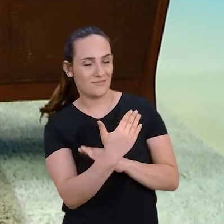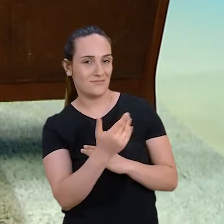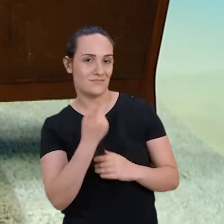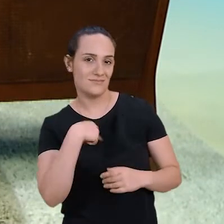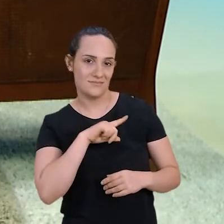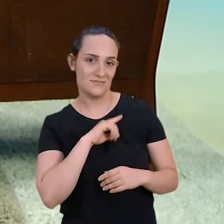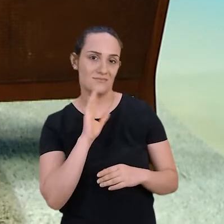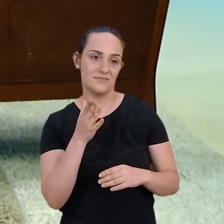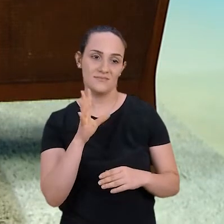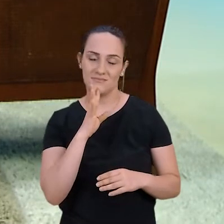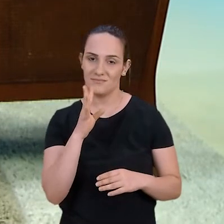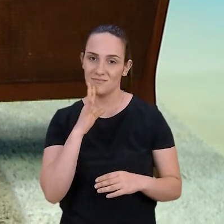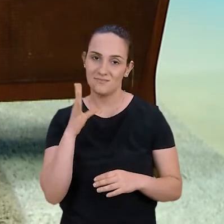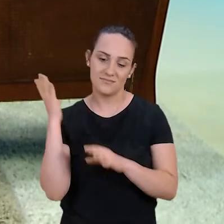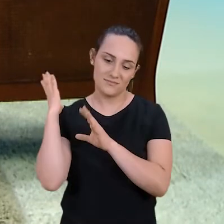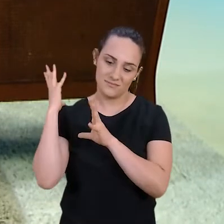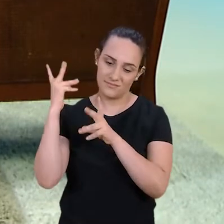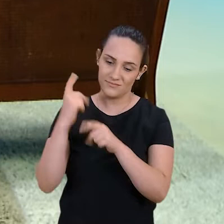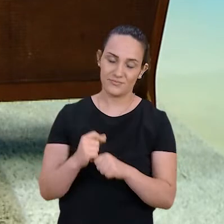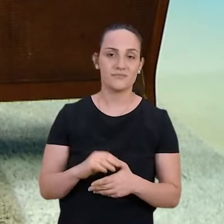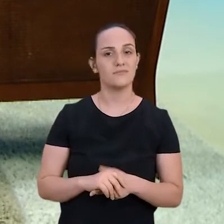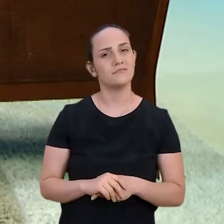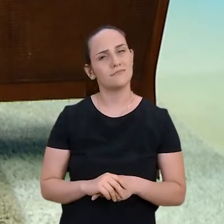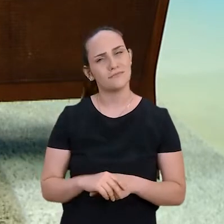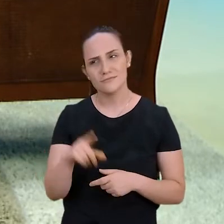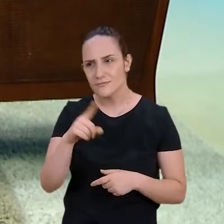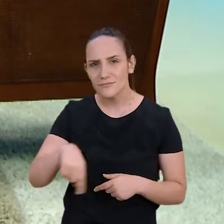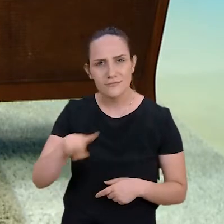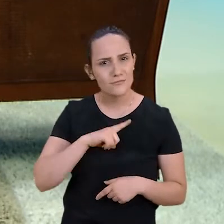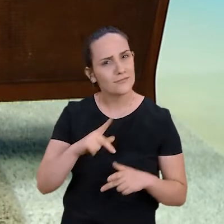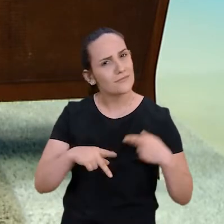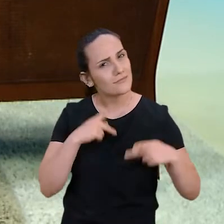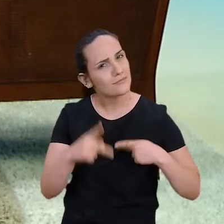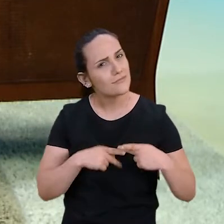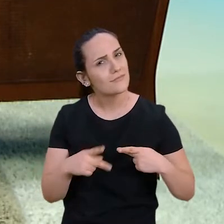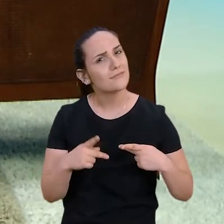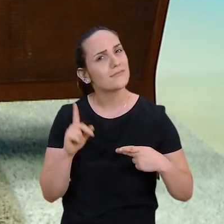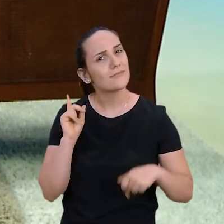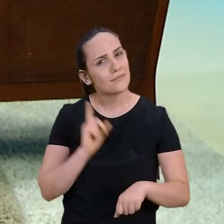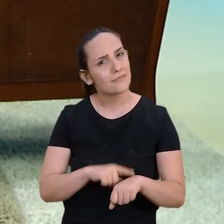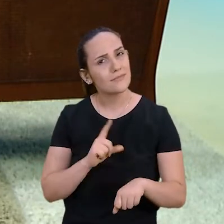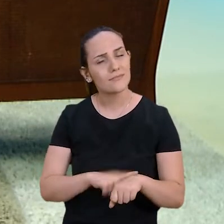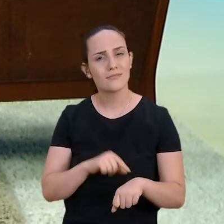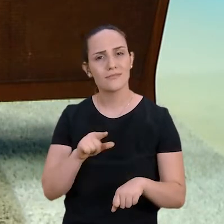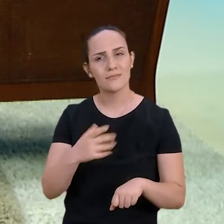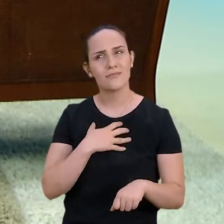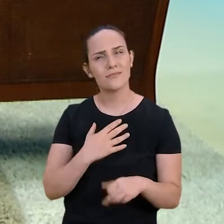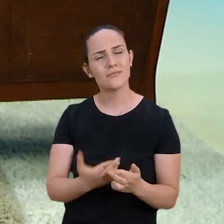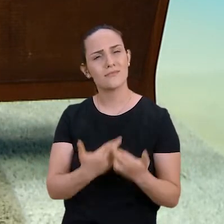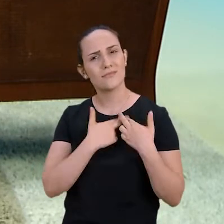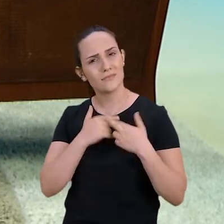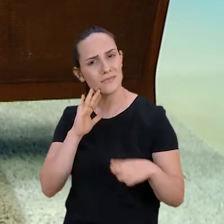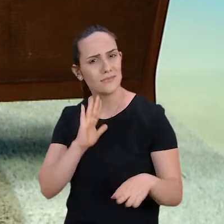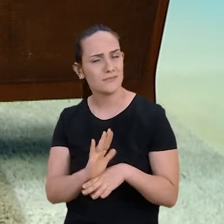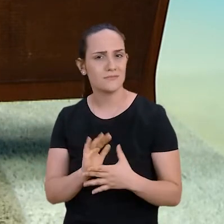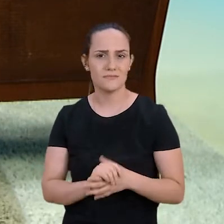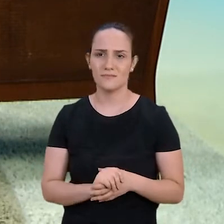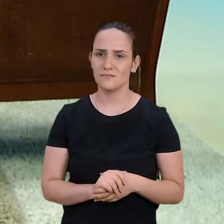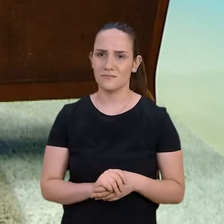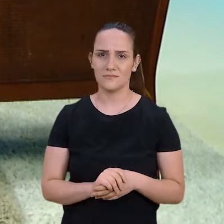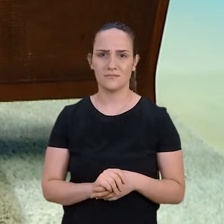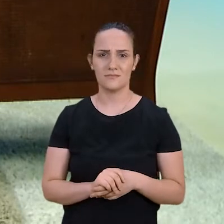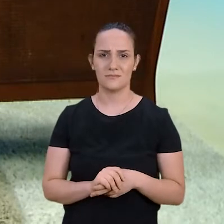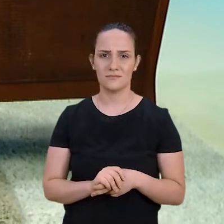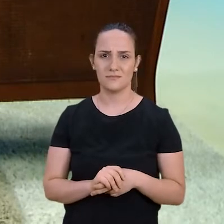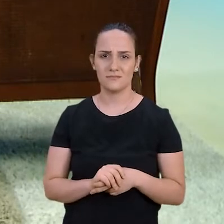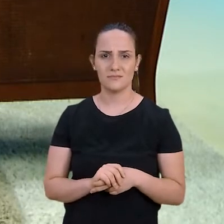essa caminhada aí, né? E a gente observa também a paixão, né? A partir do momento que você traz a responsabilidade e coloca também,